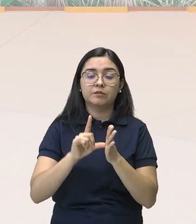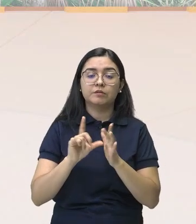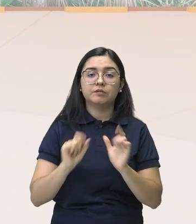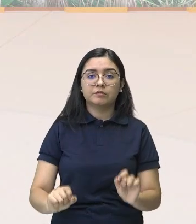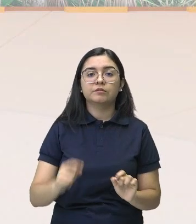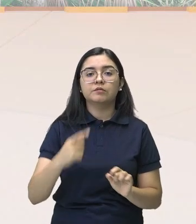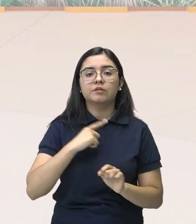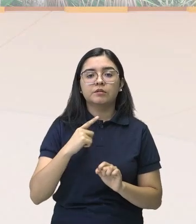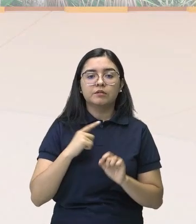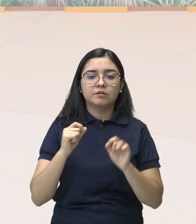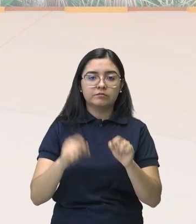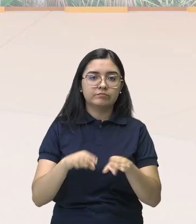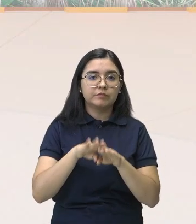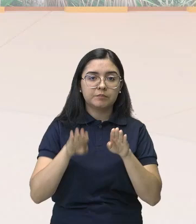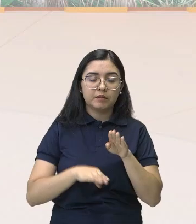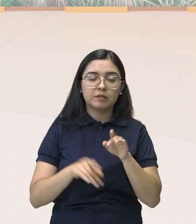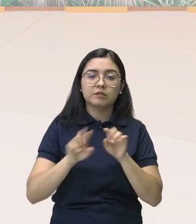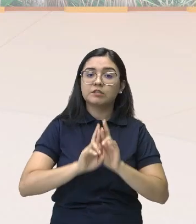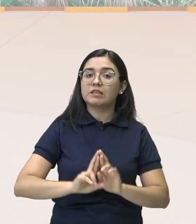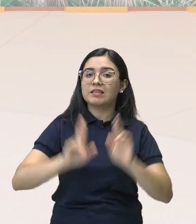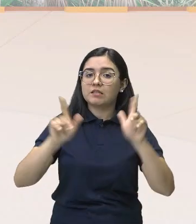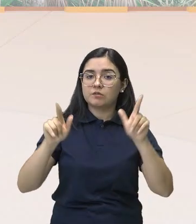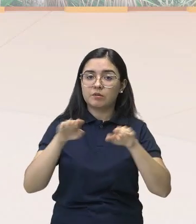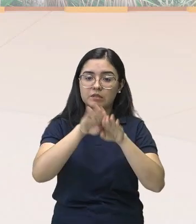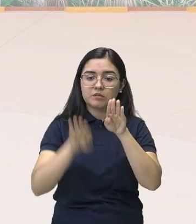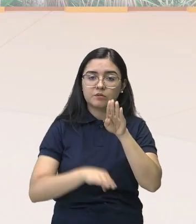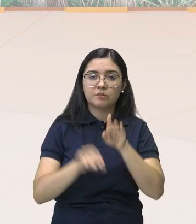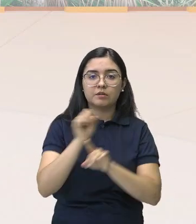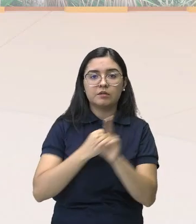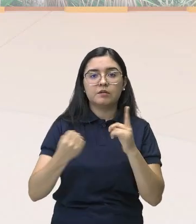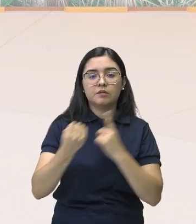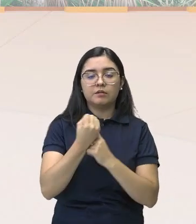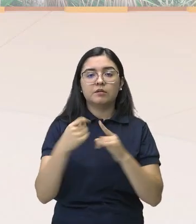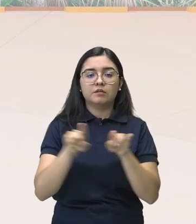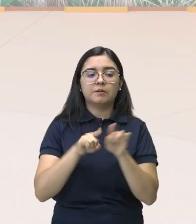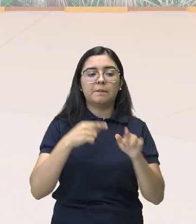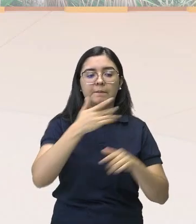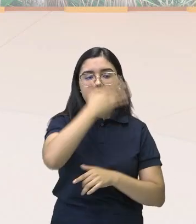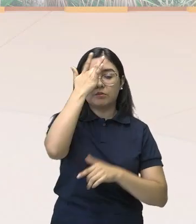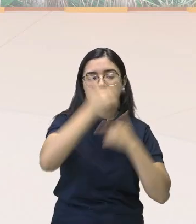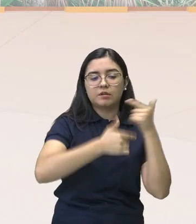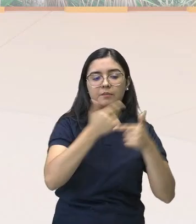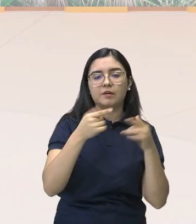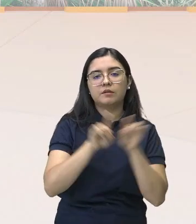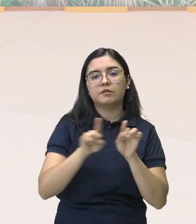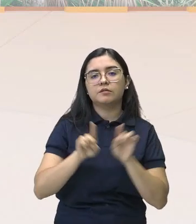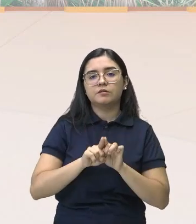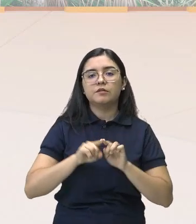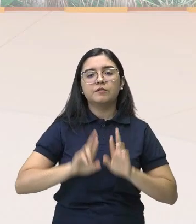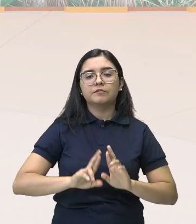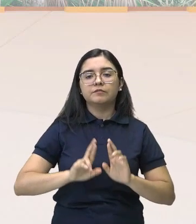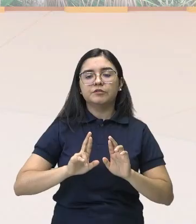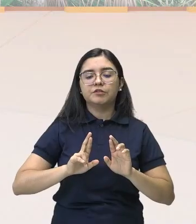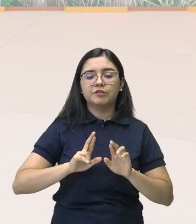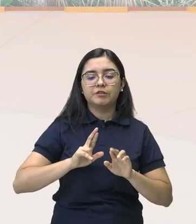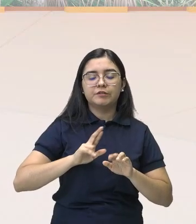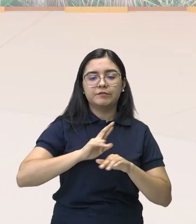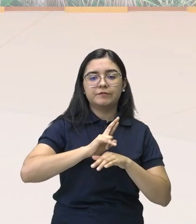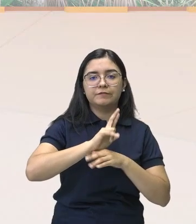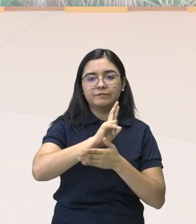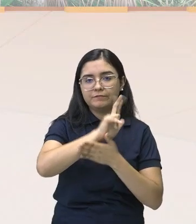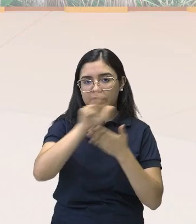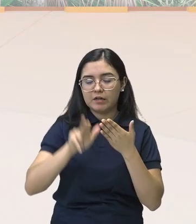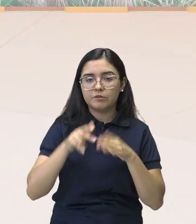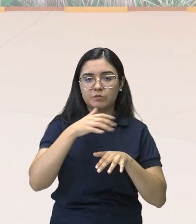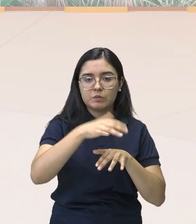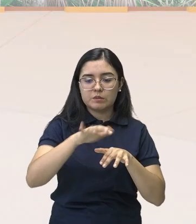em disparidade, em desigualdade entre trabalhadores de diferentes setores e de